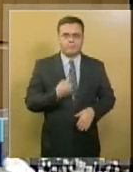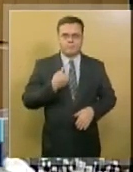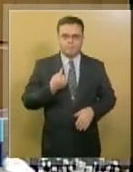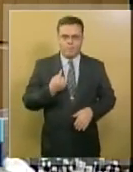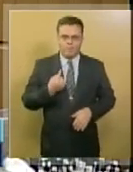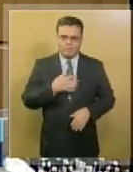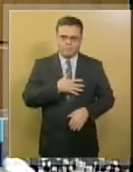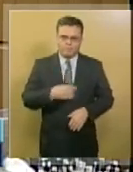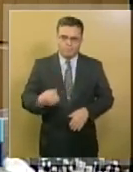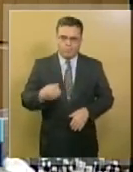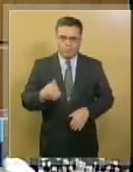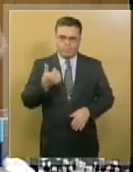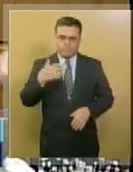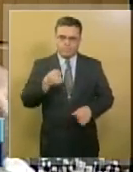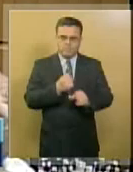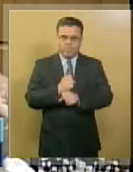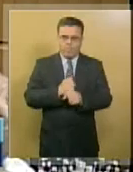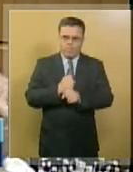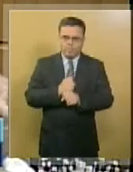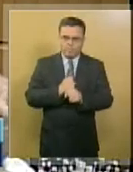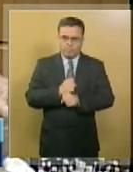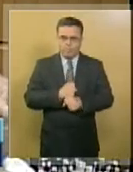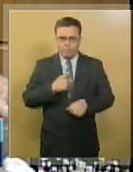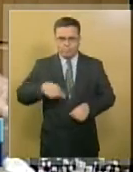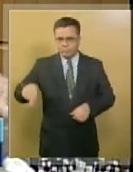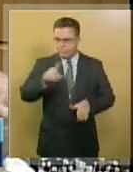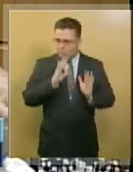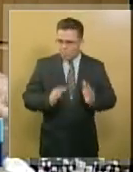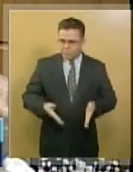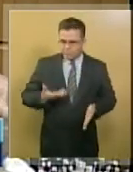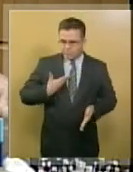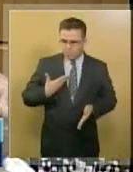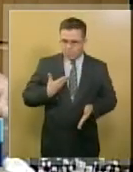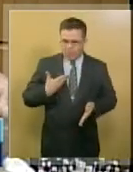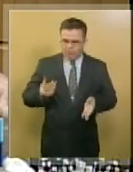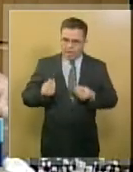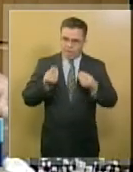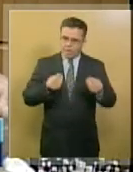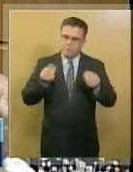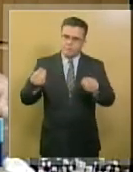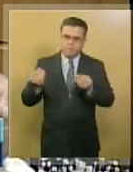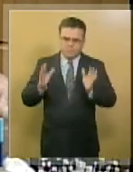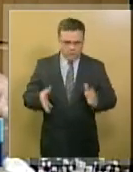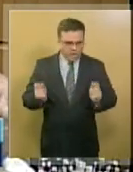80.399.780 descendentes em 10 anos. Alguém aqui tem essa quantidade de amigos para doar filhotes?